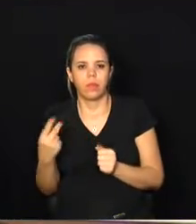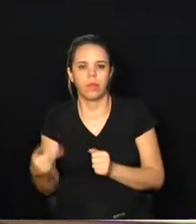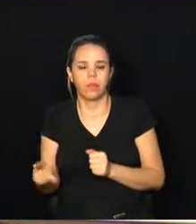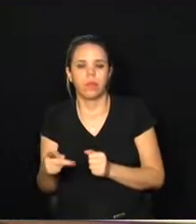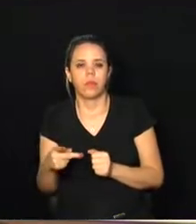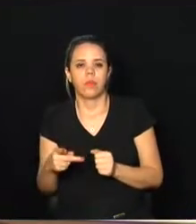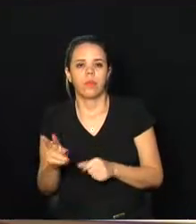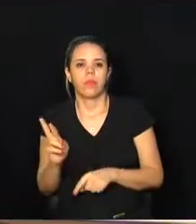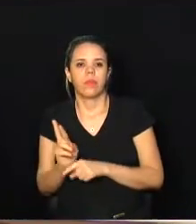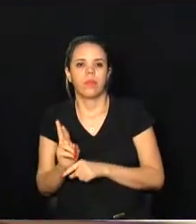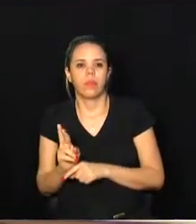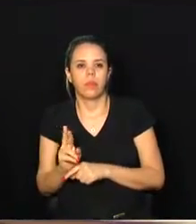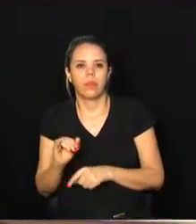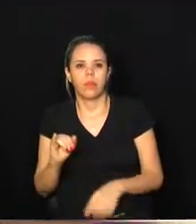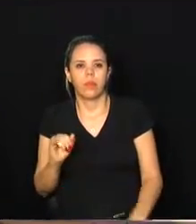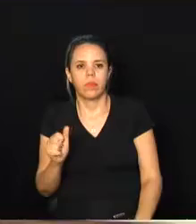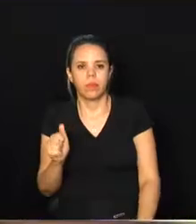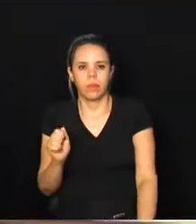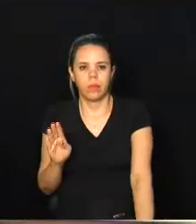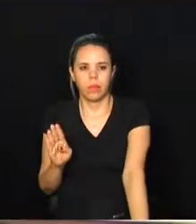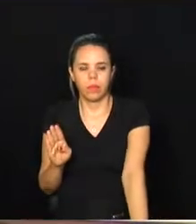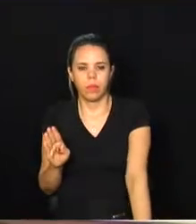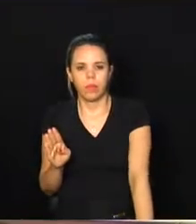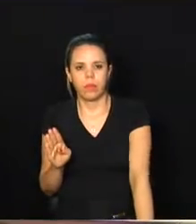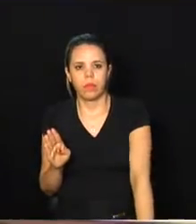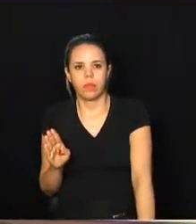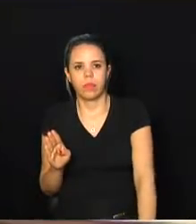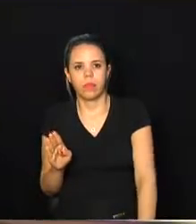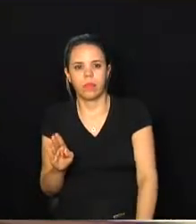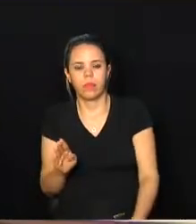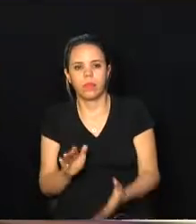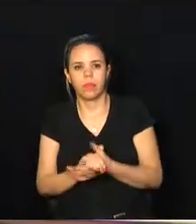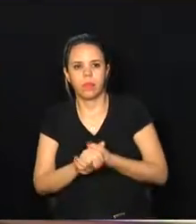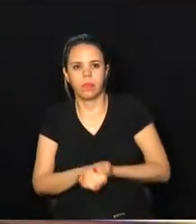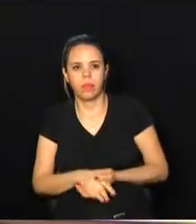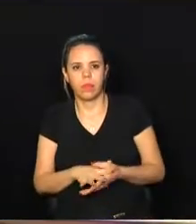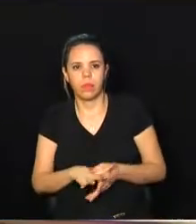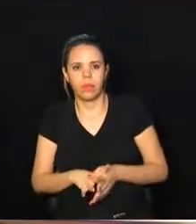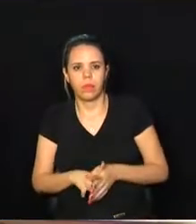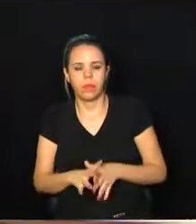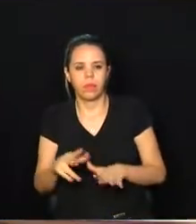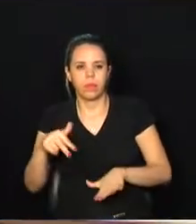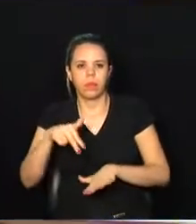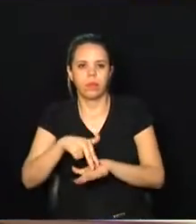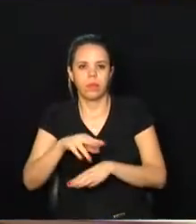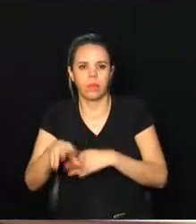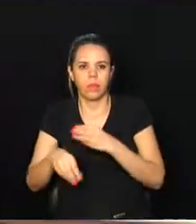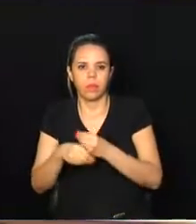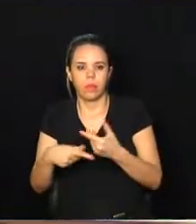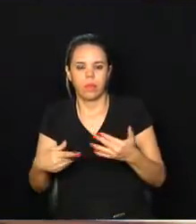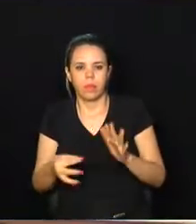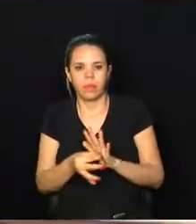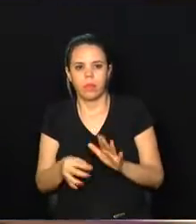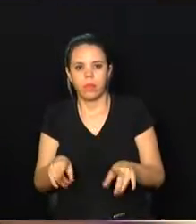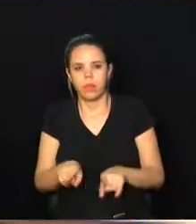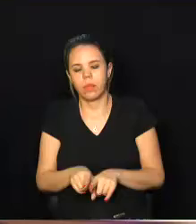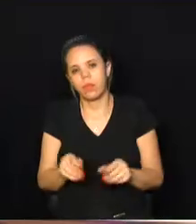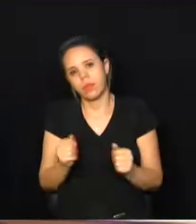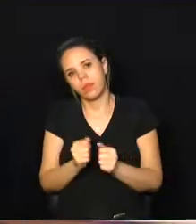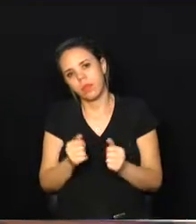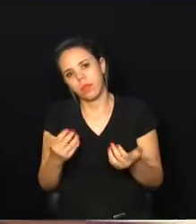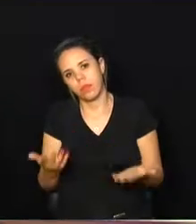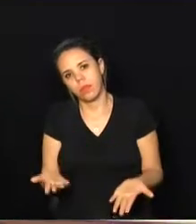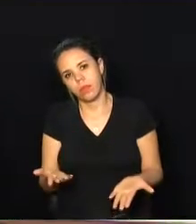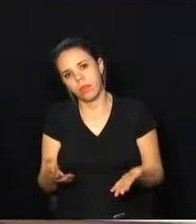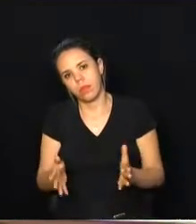a representante do IAB, né? E, enfim, eu estou aqui para agregar alguma coisa também, junto, para a